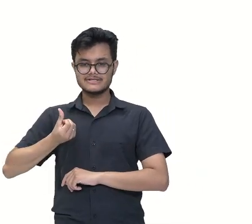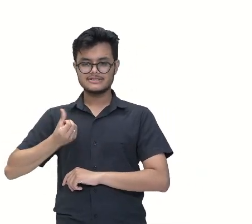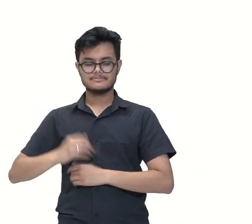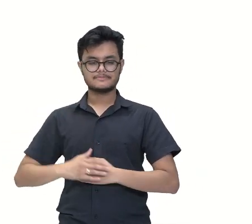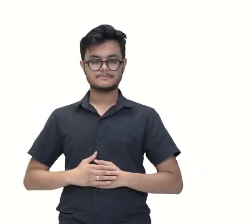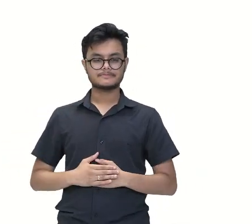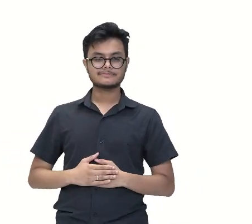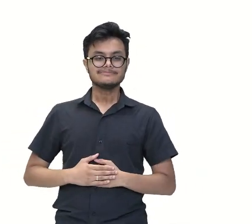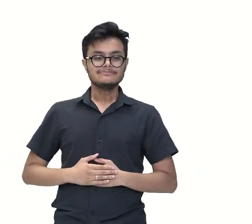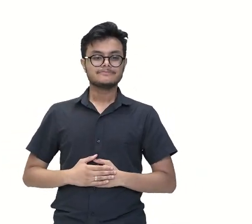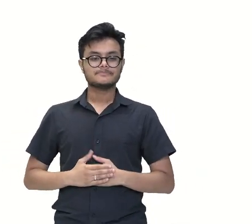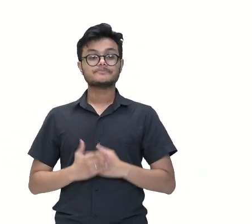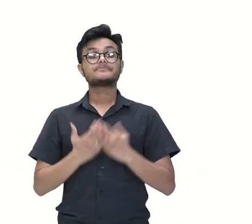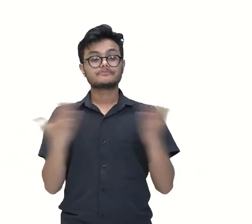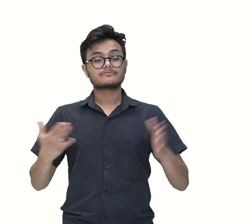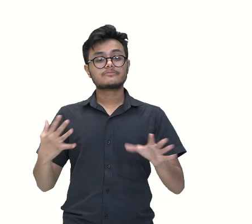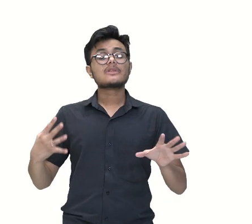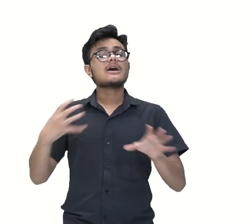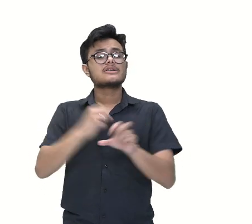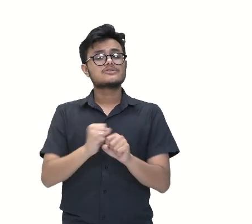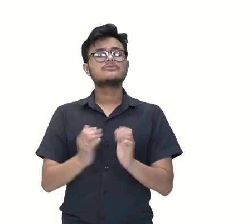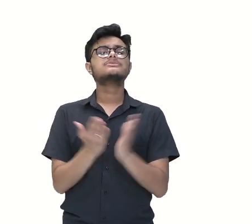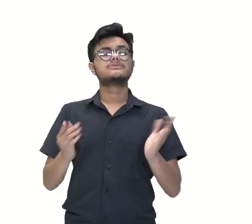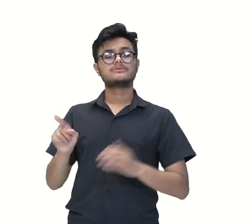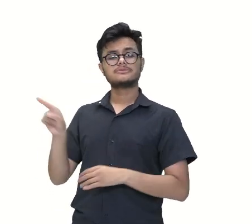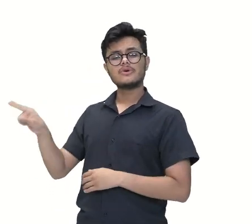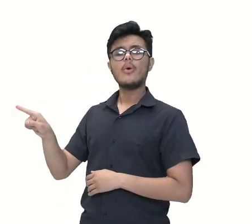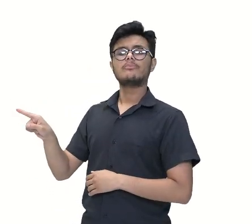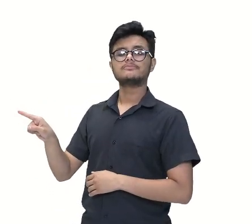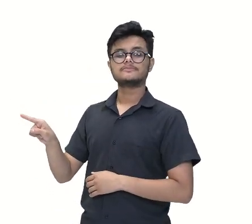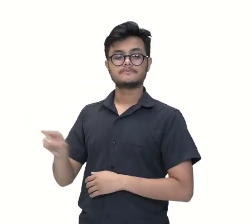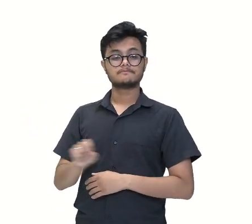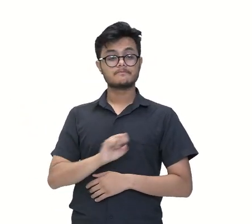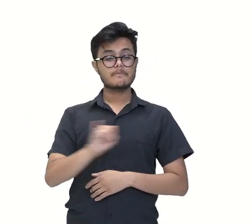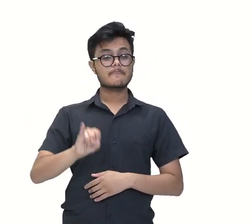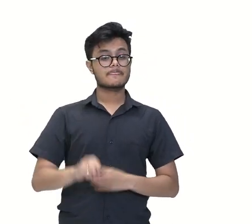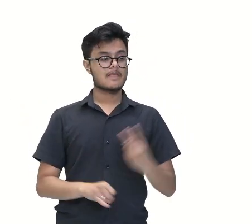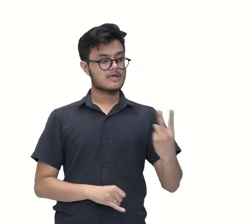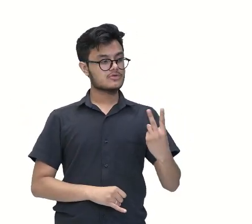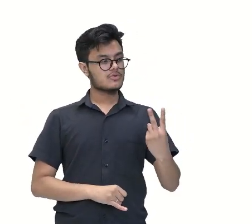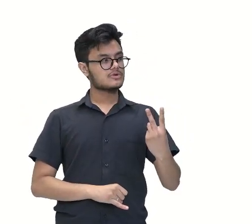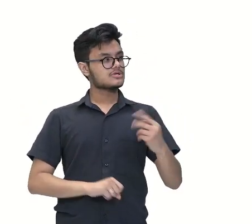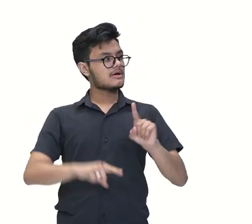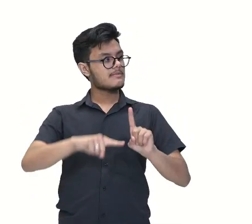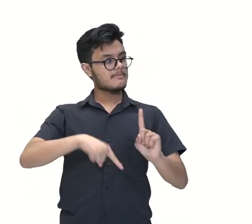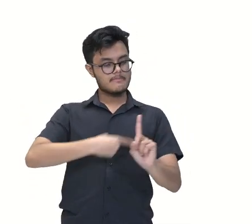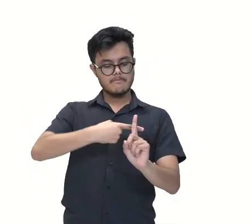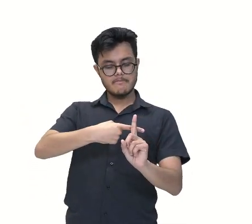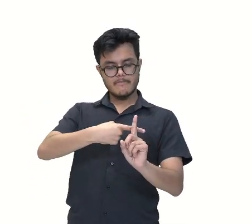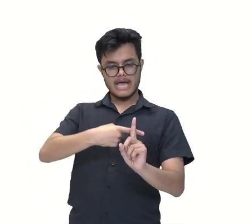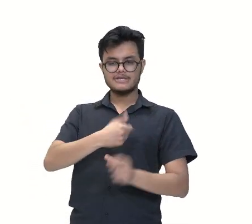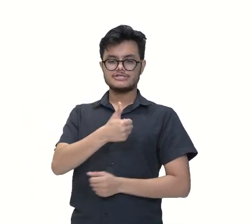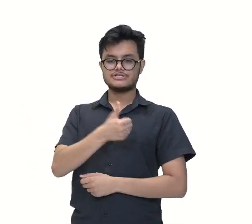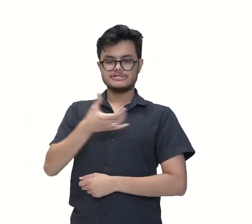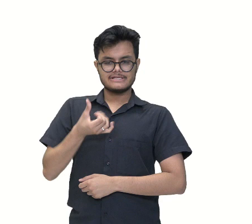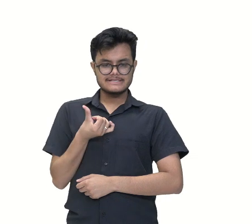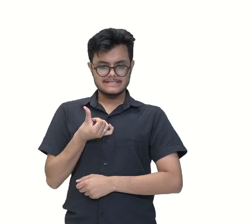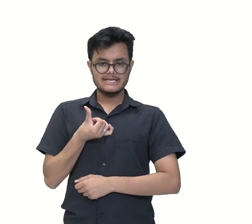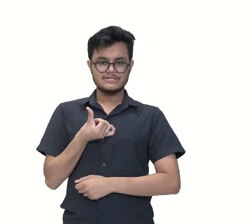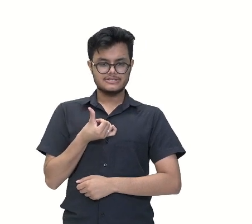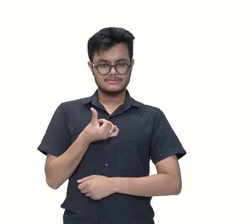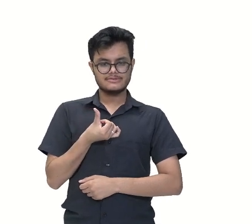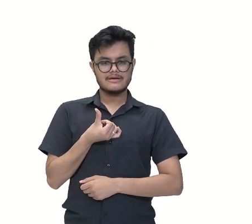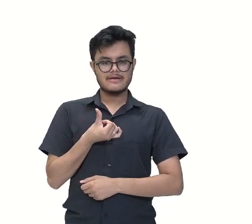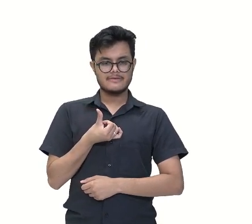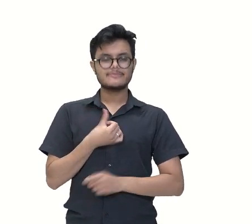16. Então, quando a gente somar 2 mais, né? E aí eu tenho um sinal negativo aqui